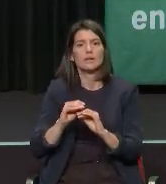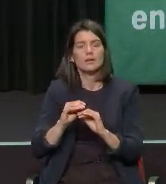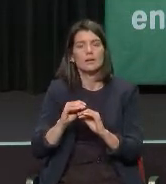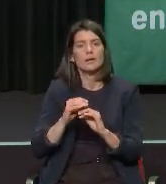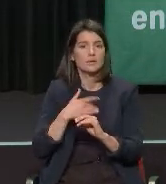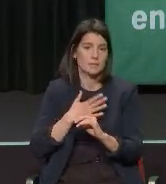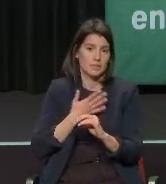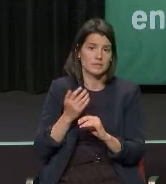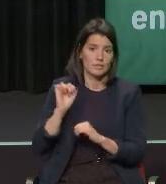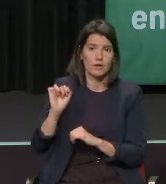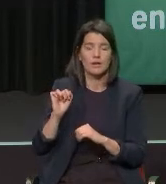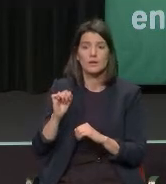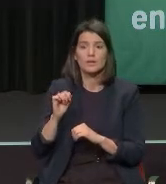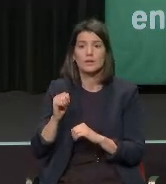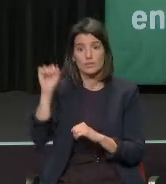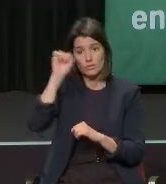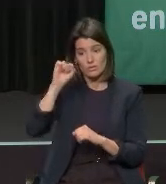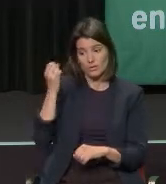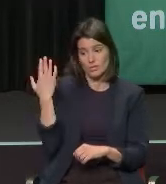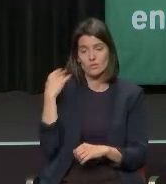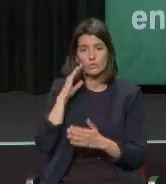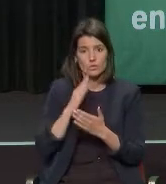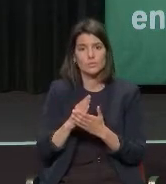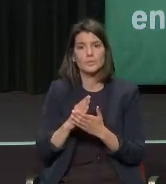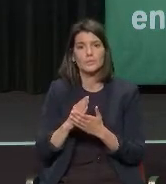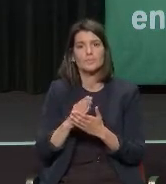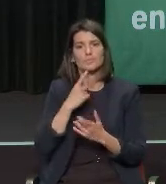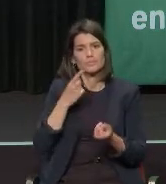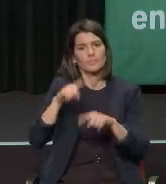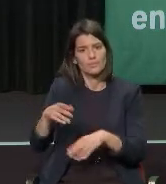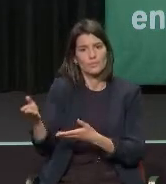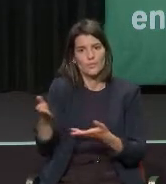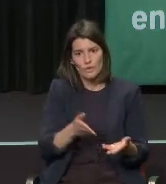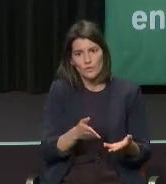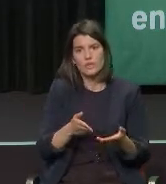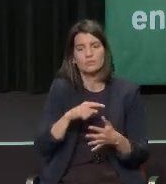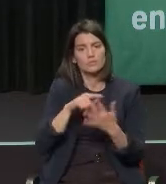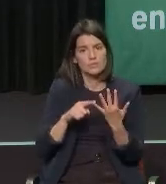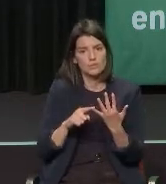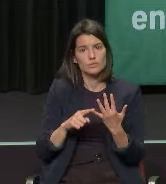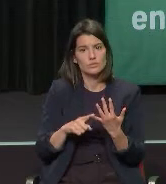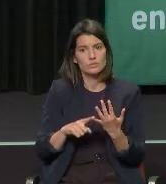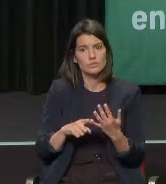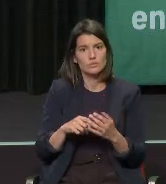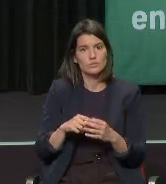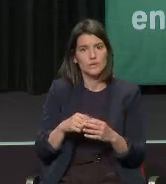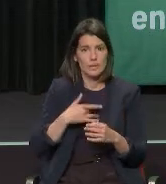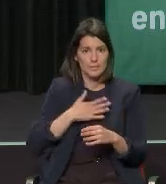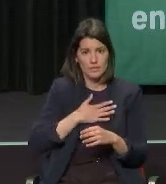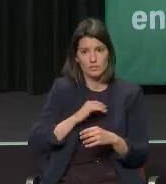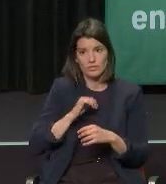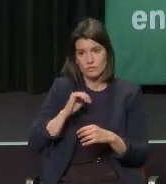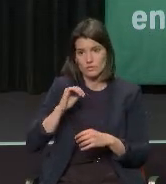Um programa de formação na agência. E em janeiro último convidamos mais uma vez as